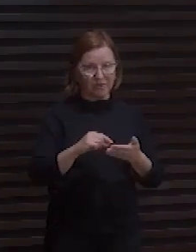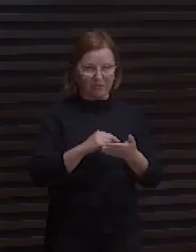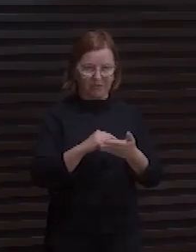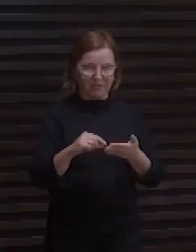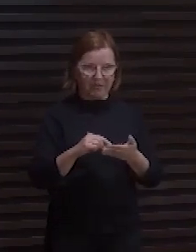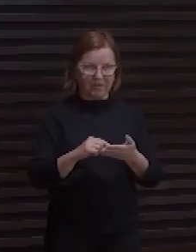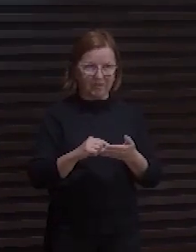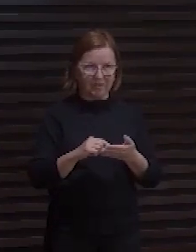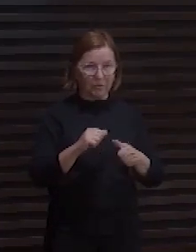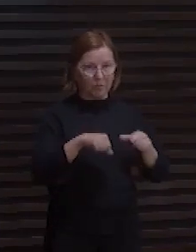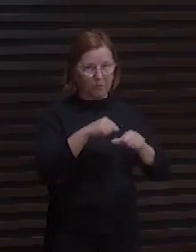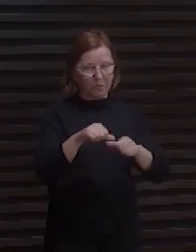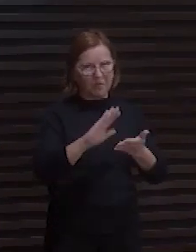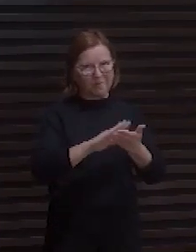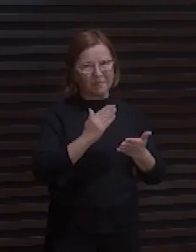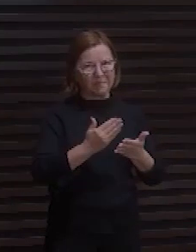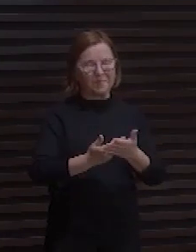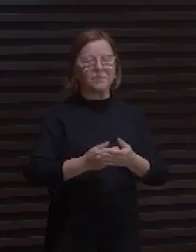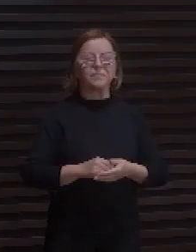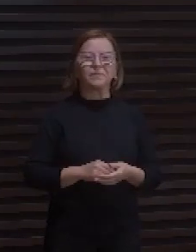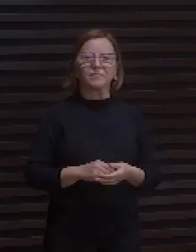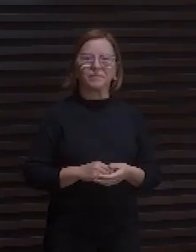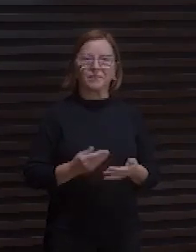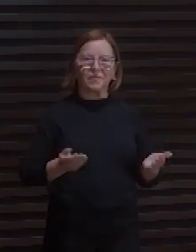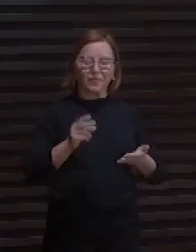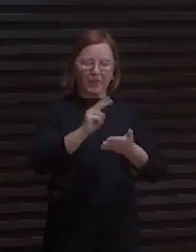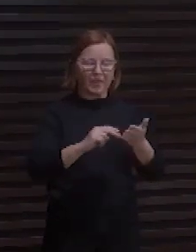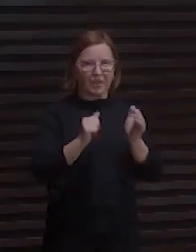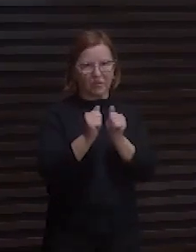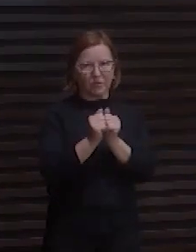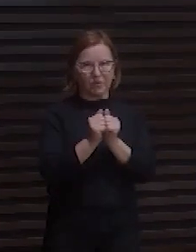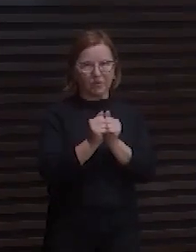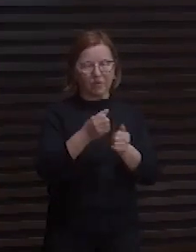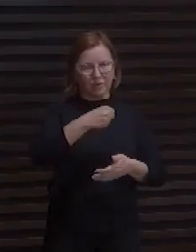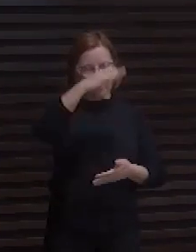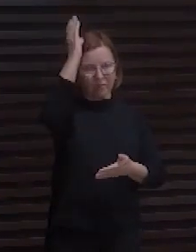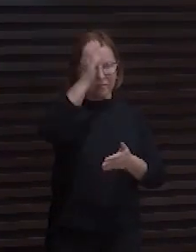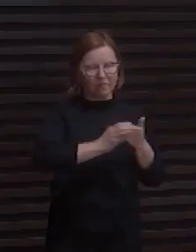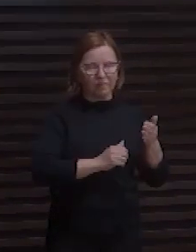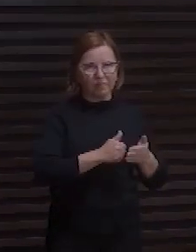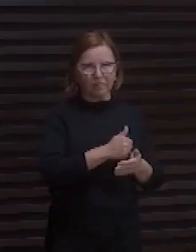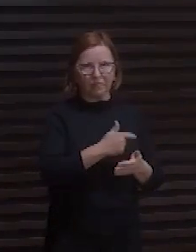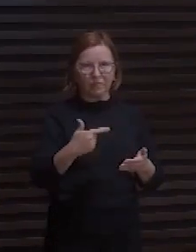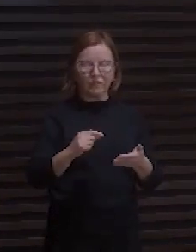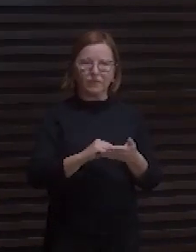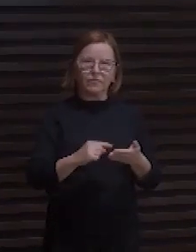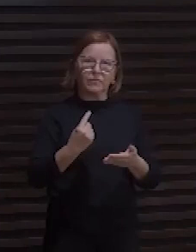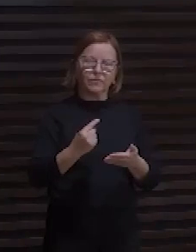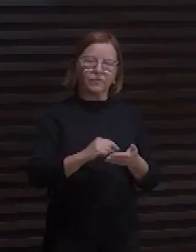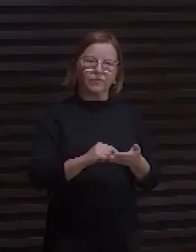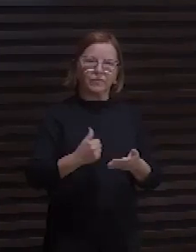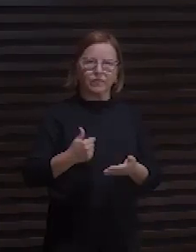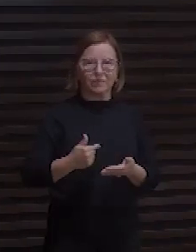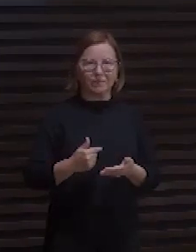nós mudamos a versão. Então vamos ler juntos Romanos 12, 1 e 2.